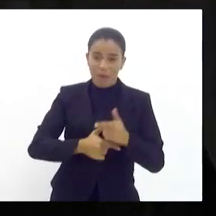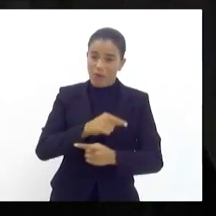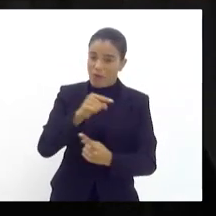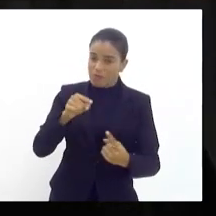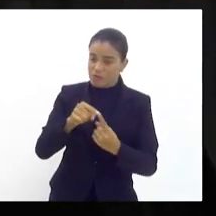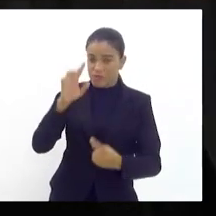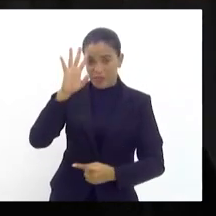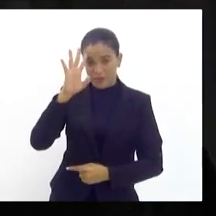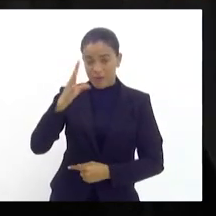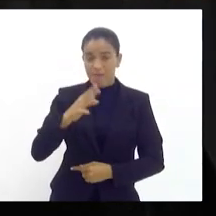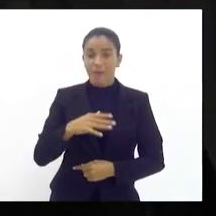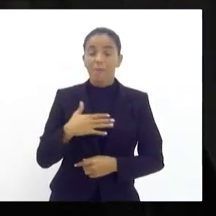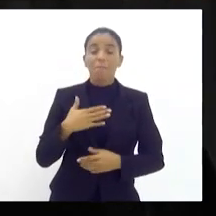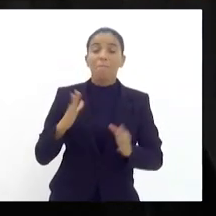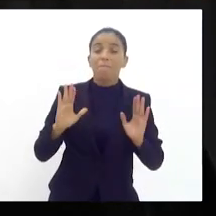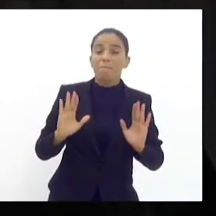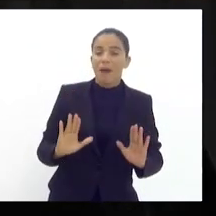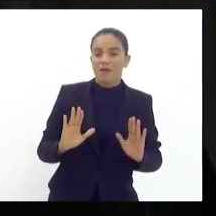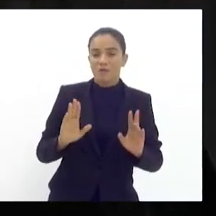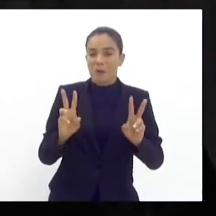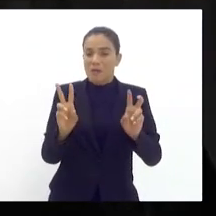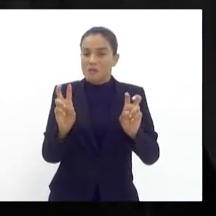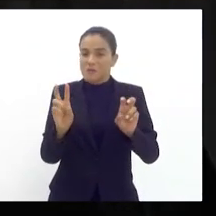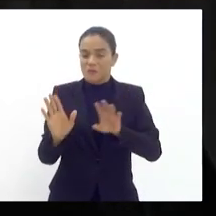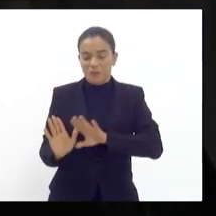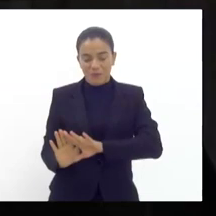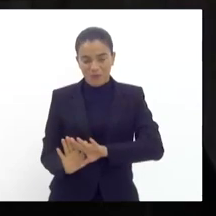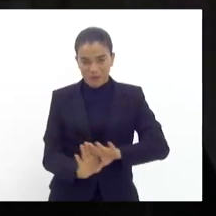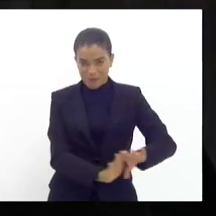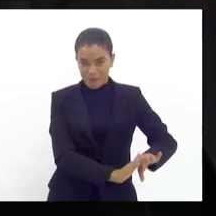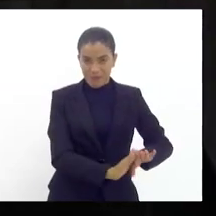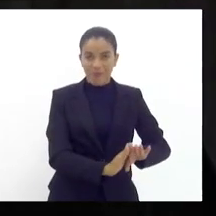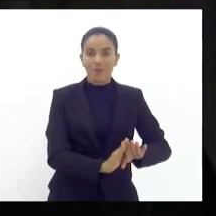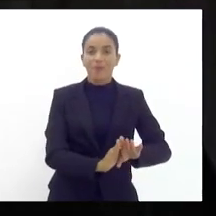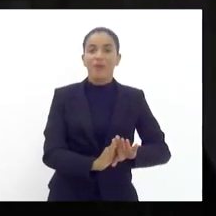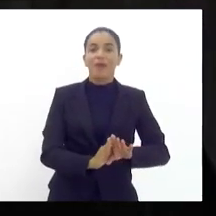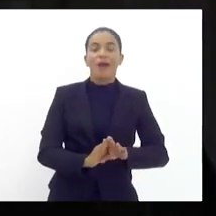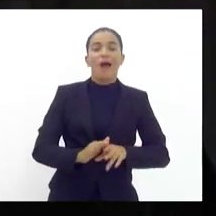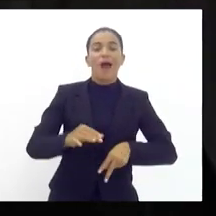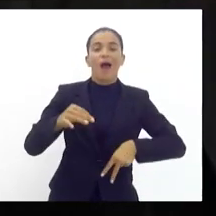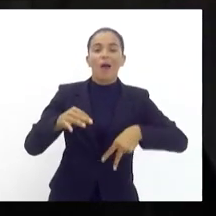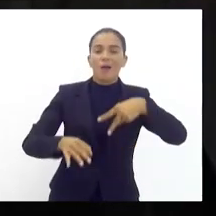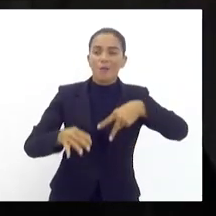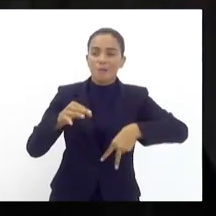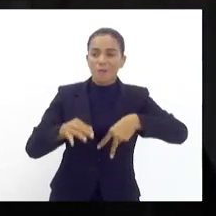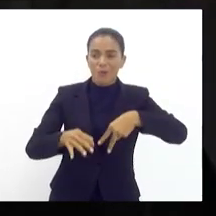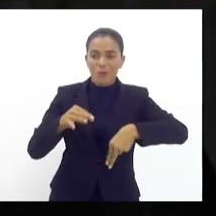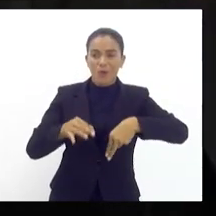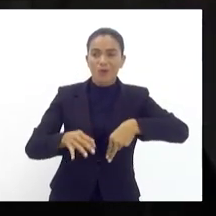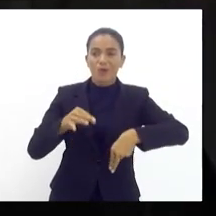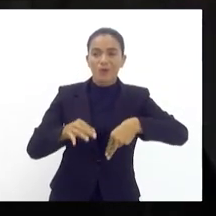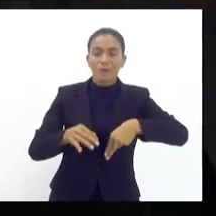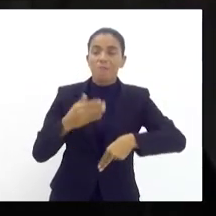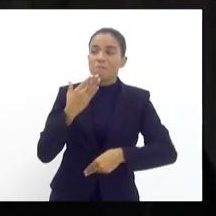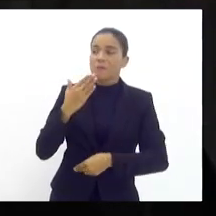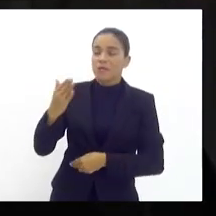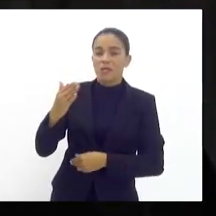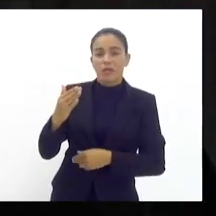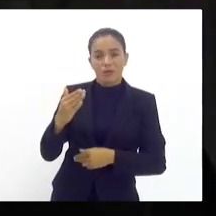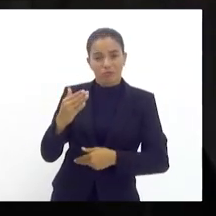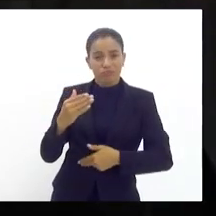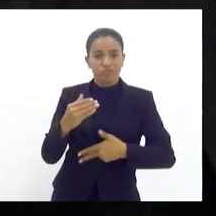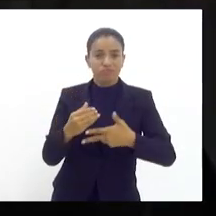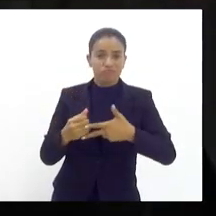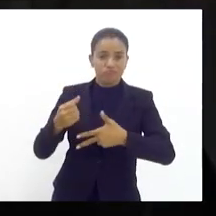mas o meu assunto de hoje é o seguinte Geral da República pgr pediu ao Supremo Tribunal Federal